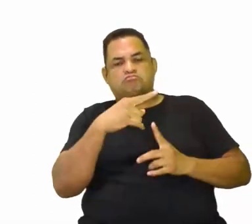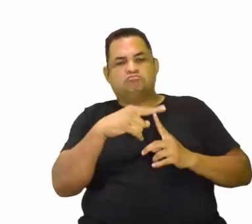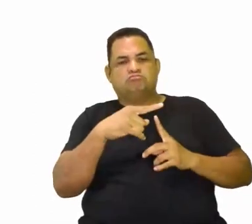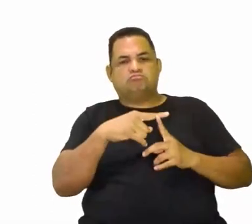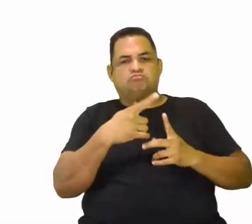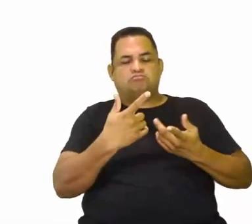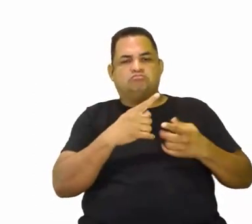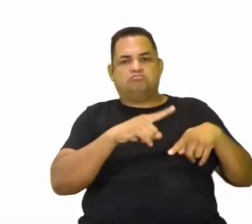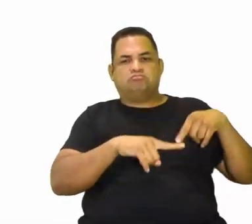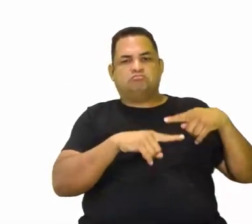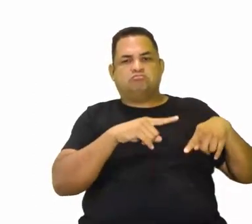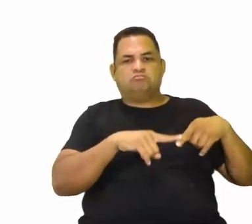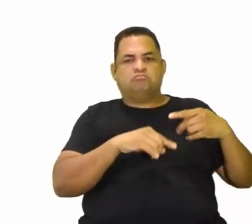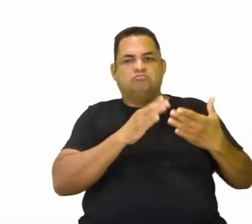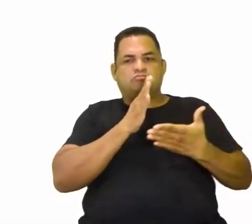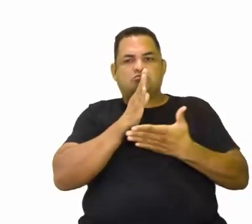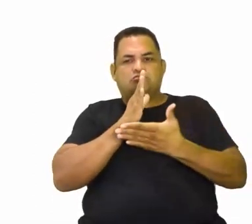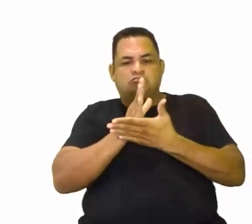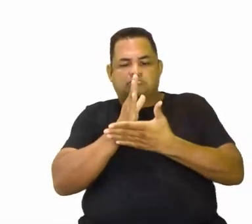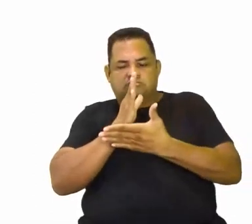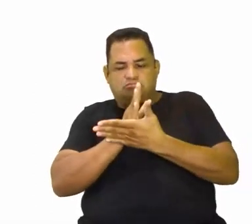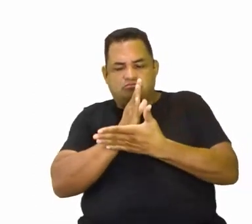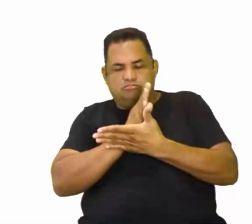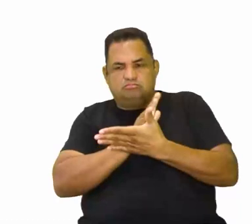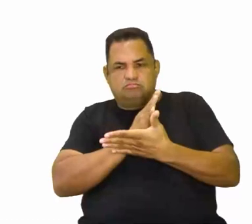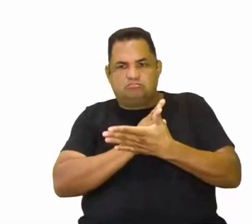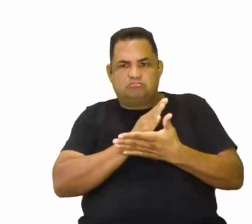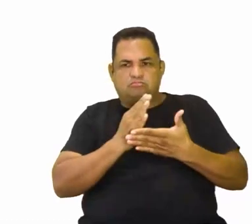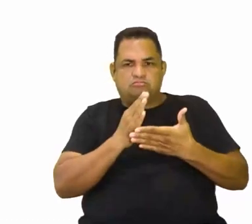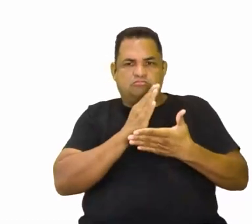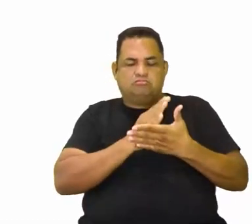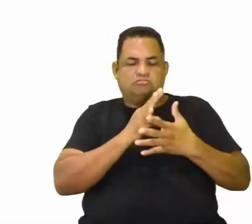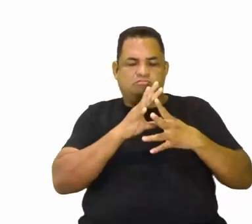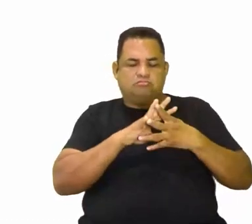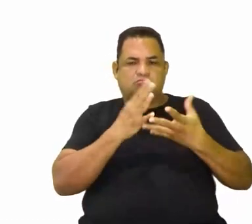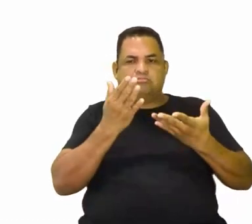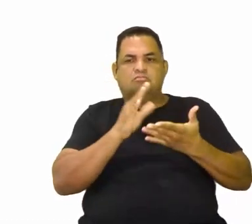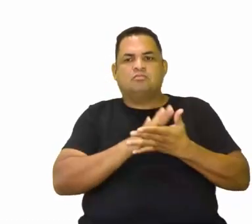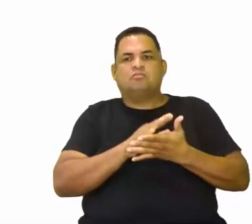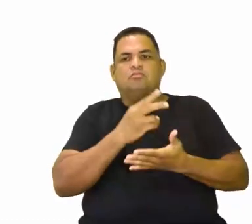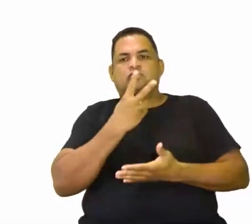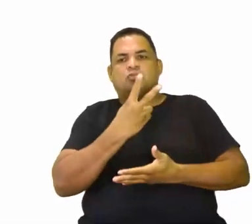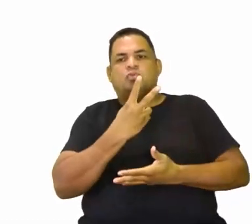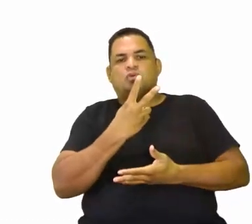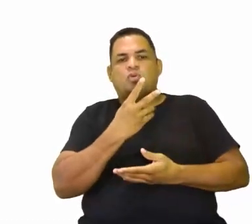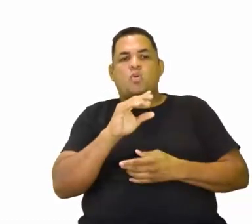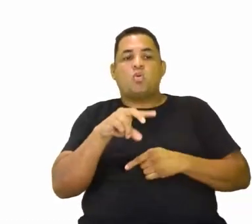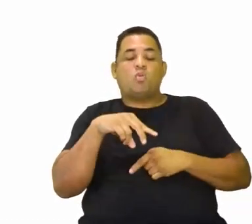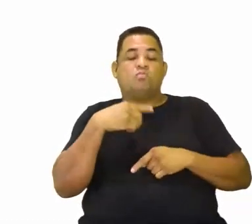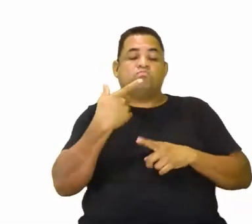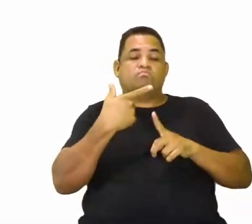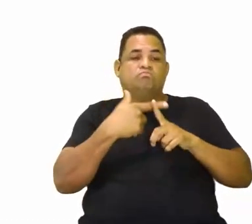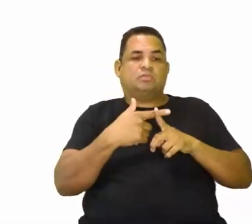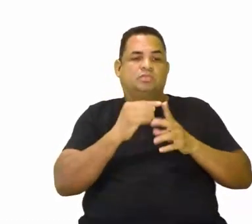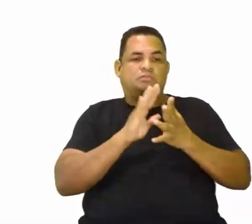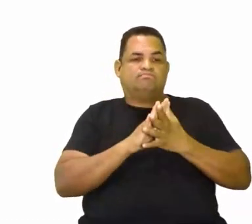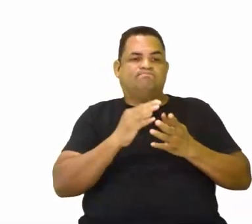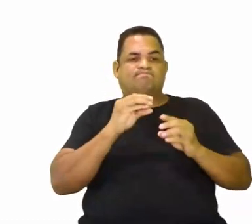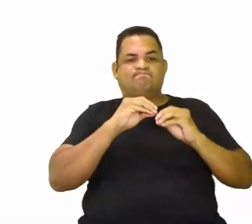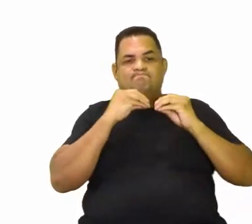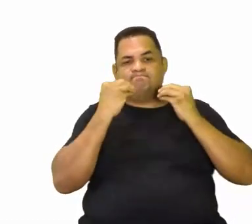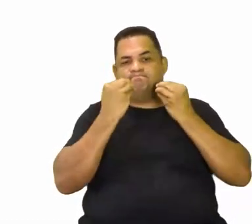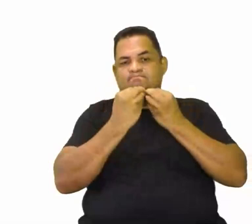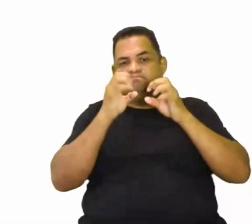tipo de elemento, ele vai ser o quê? Ele vai ser dividido, ele vai ser decomposto em duas ou mais substâncias